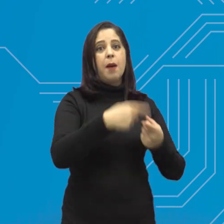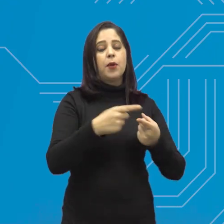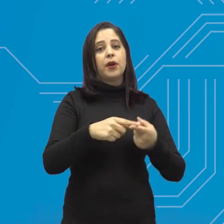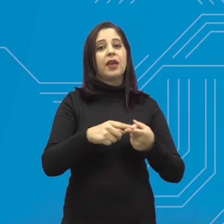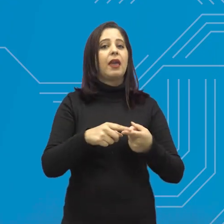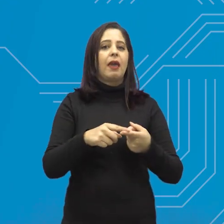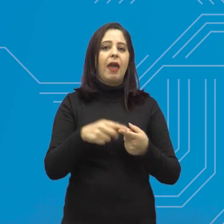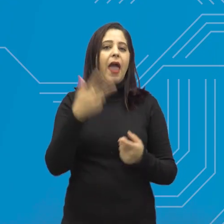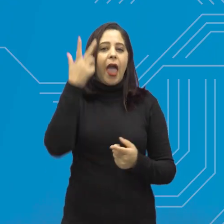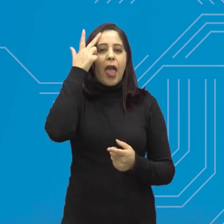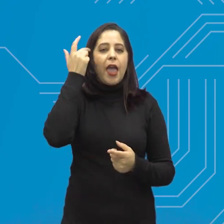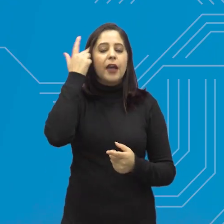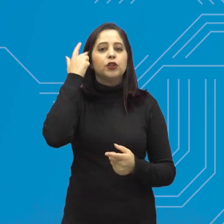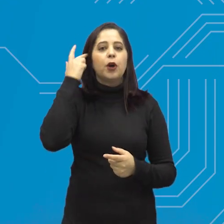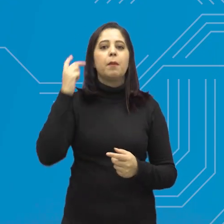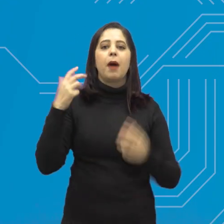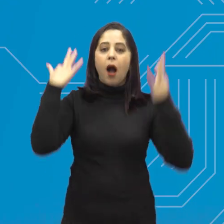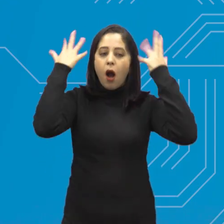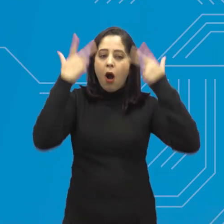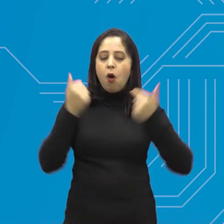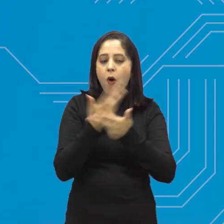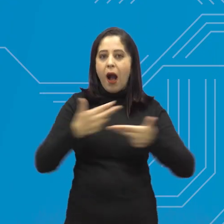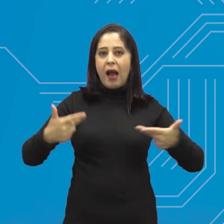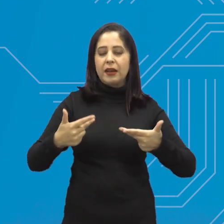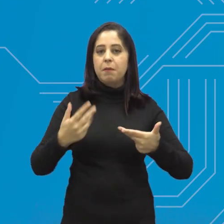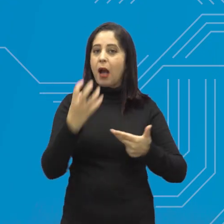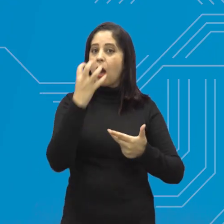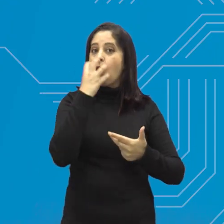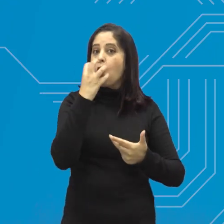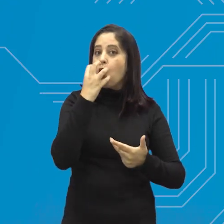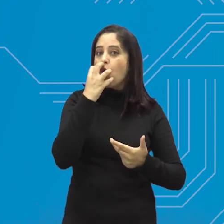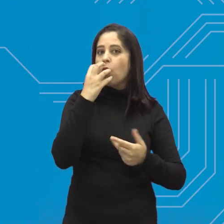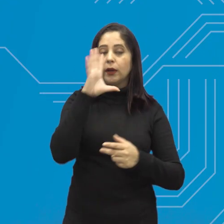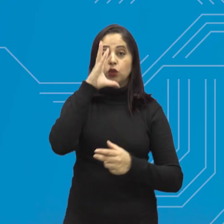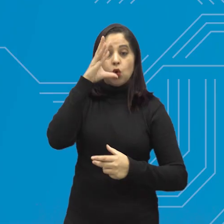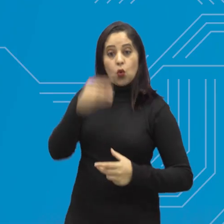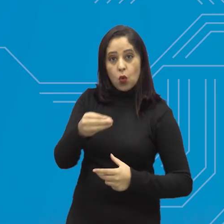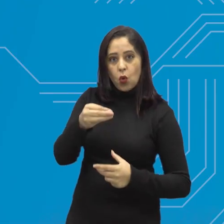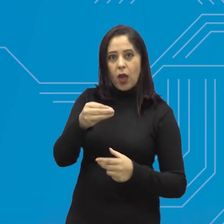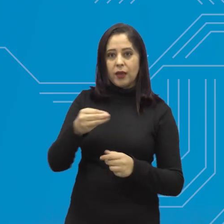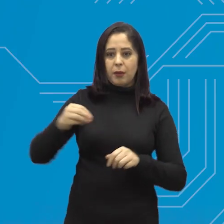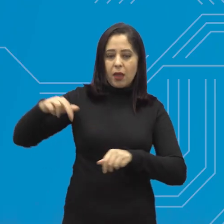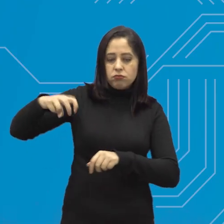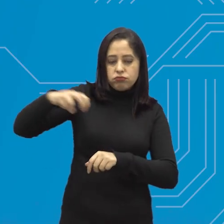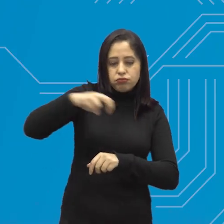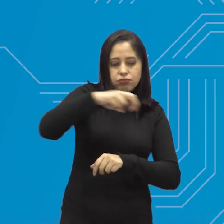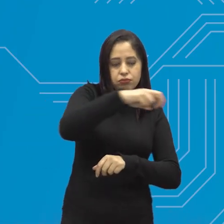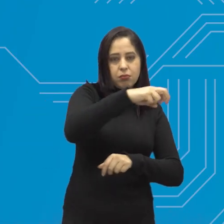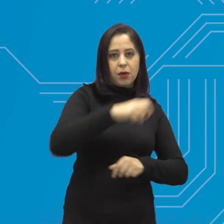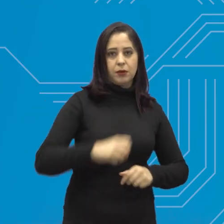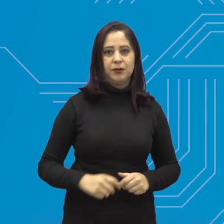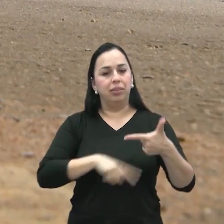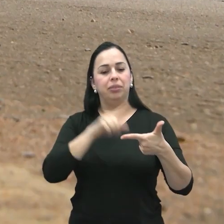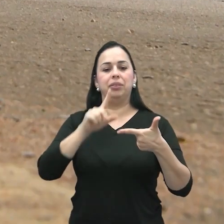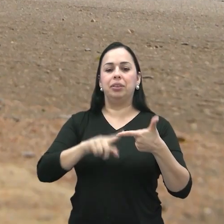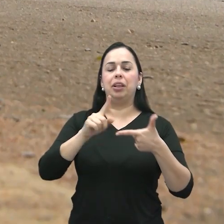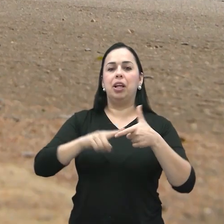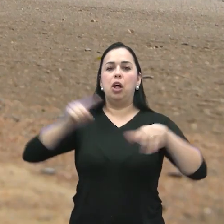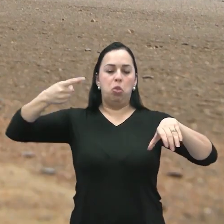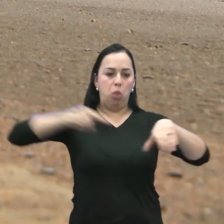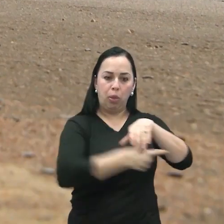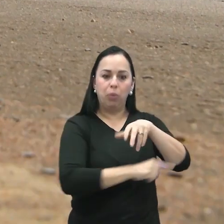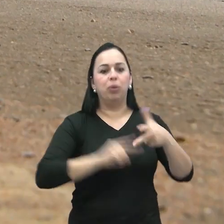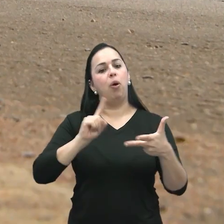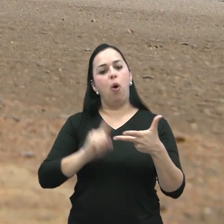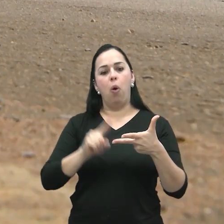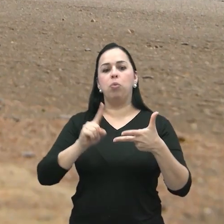do município, onde é comum a passagem de espécies silvestres, como cachorro do mato, tatus e lobo-guará. Não são só os